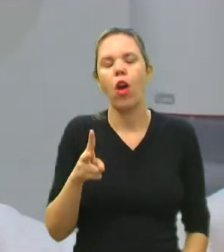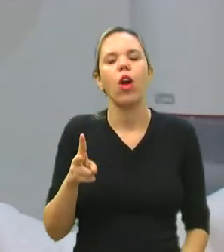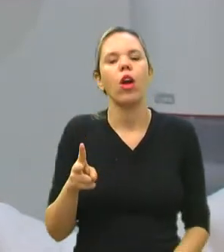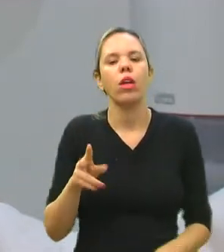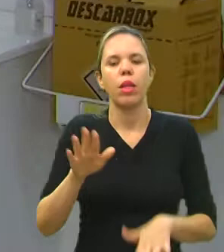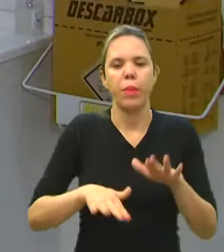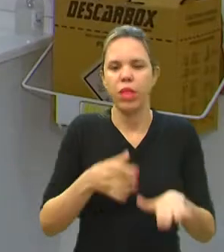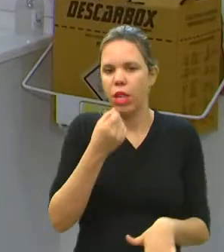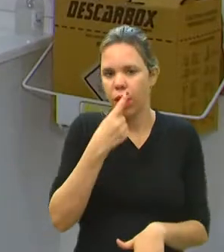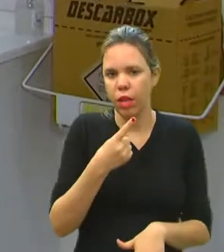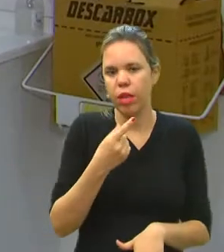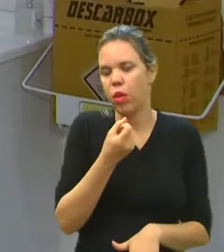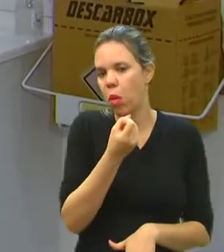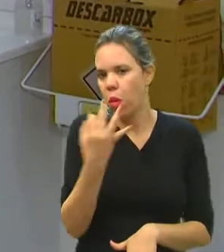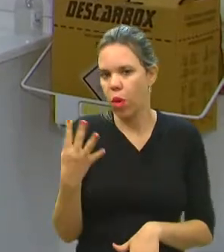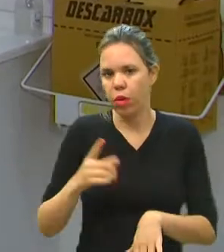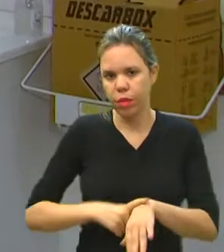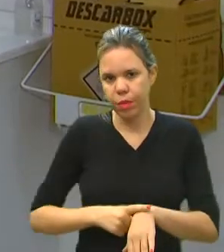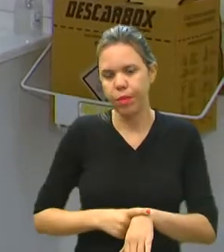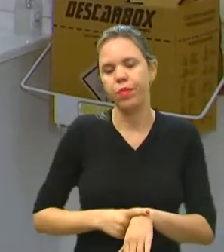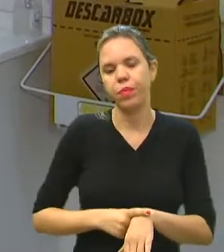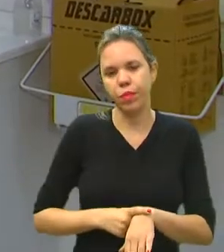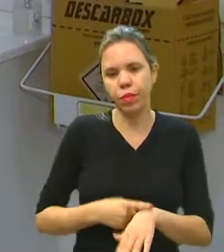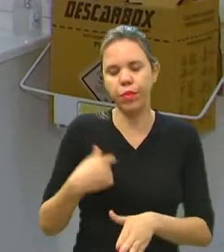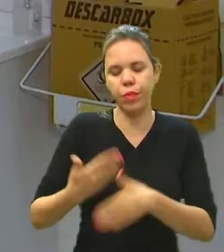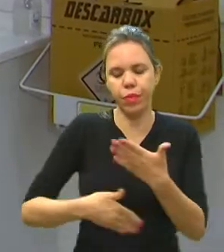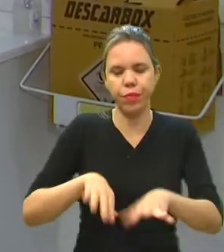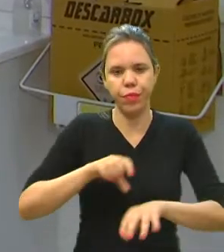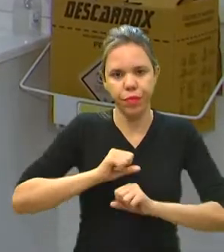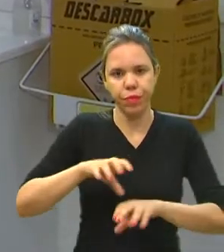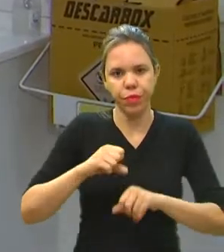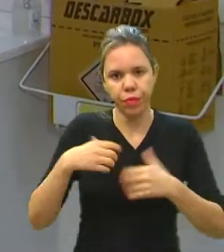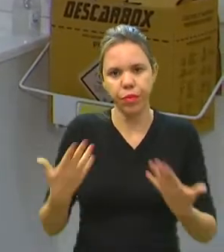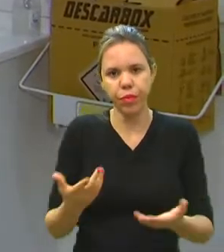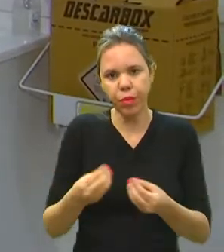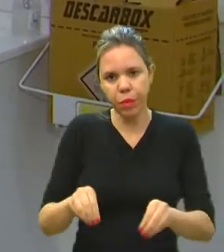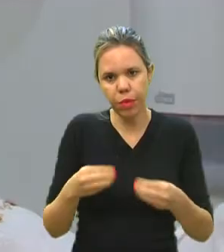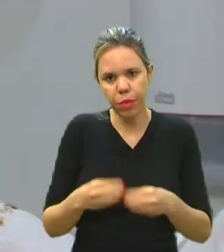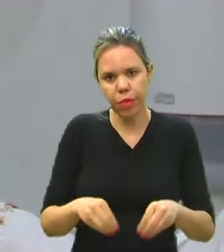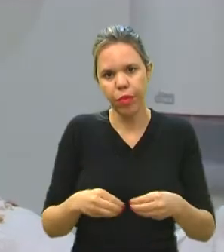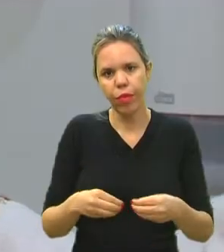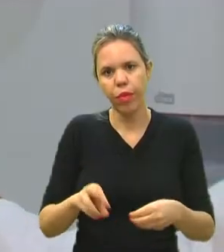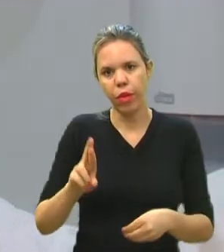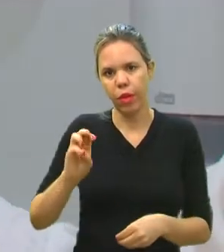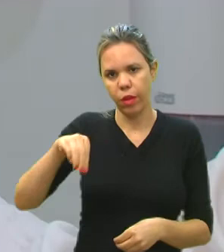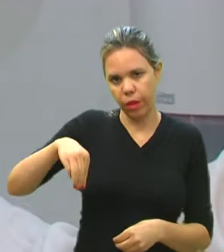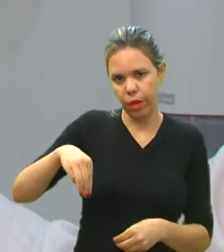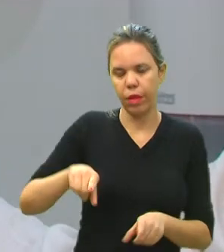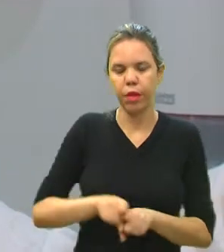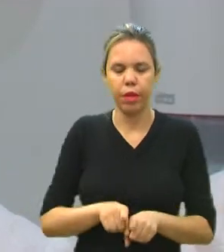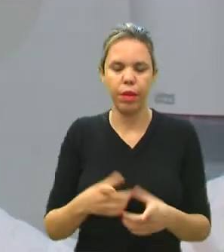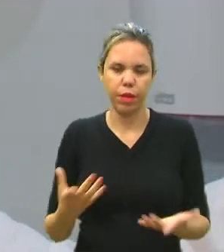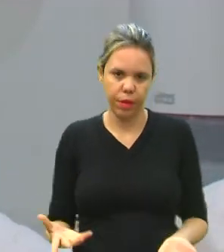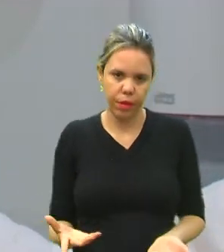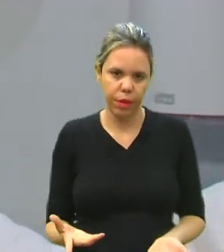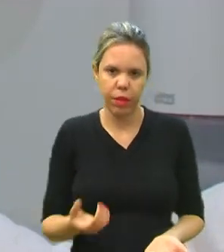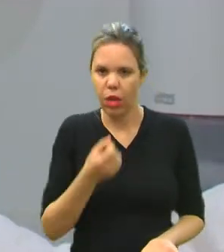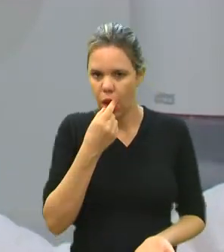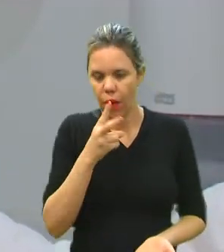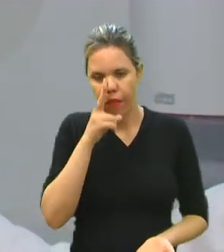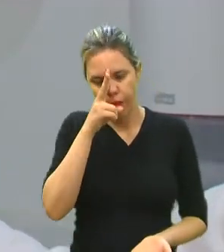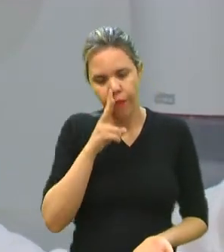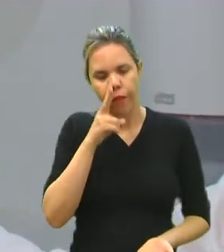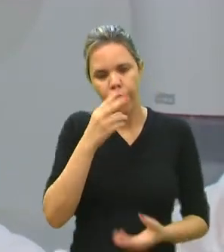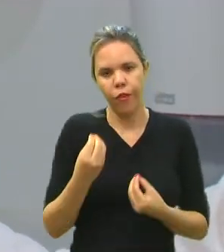Então, dependendo do anti-inflamatório, da dose, do tempo que isso vai ser instituído, pode prejudicar a função renal.